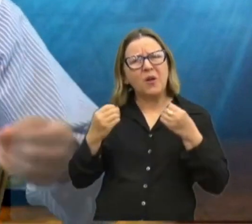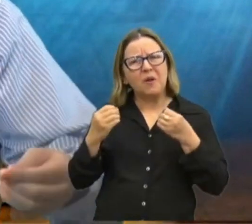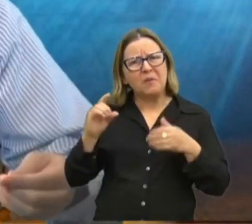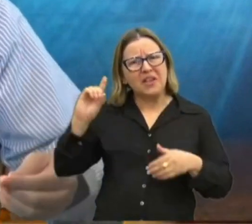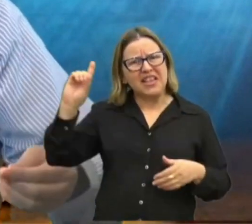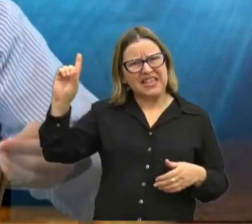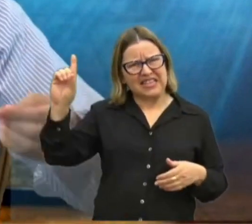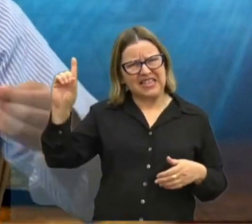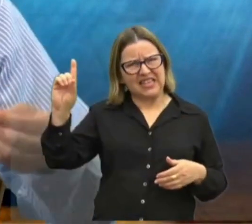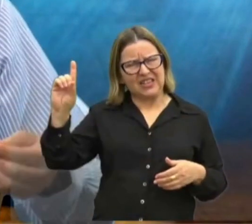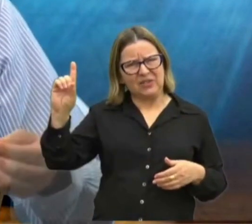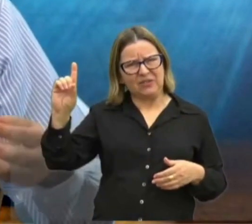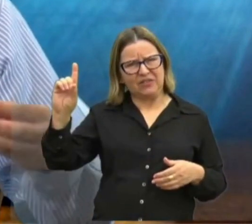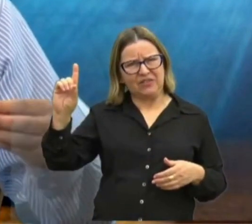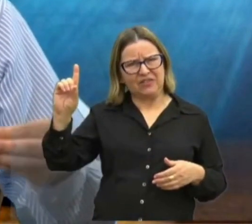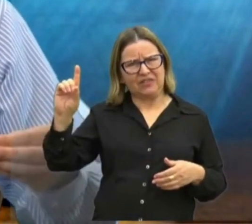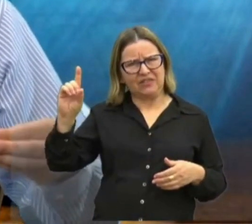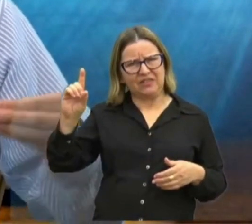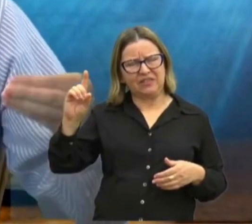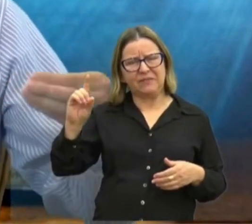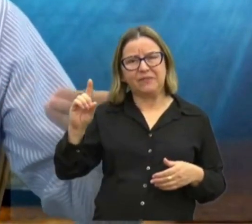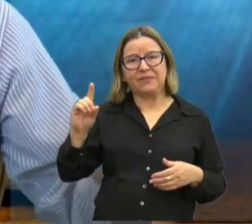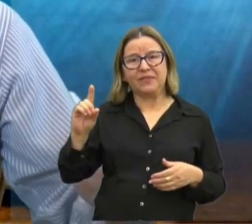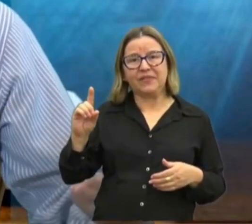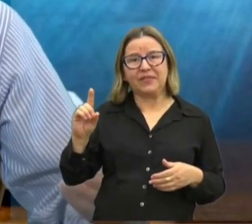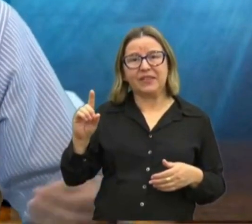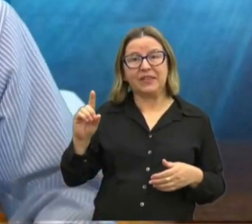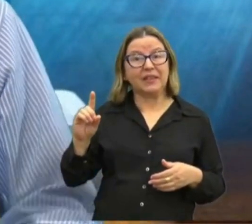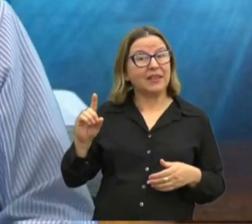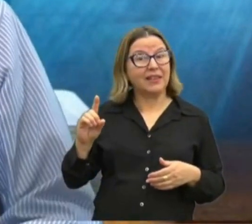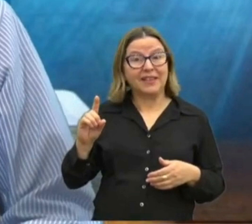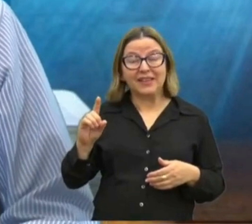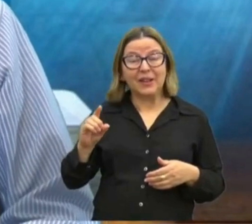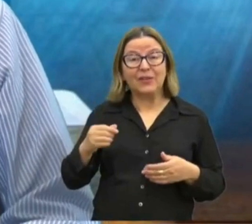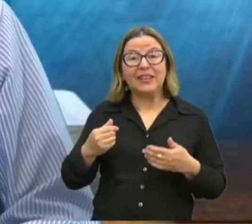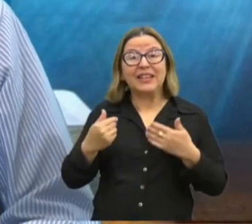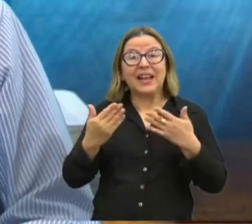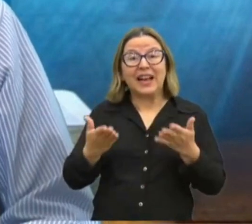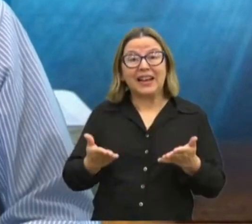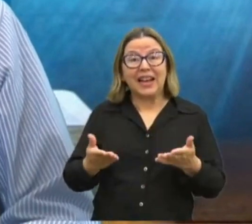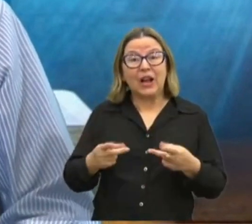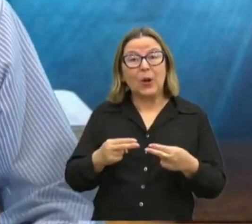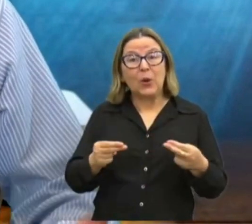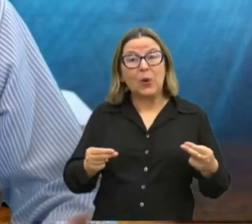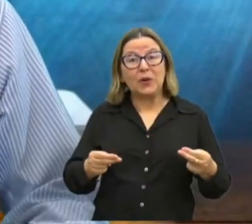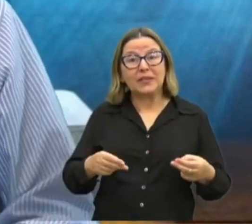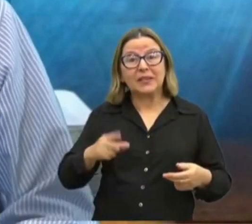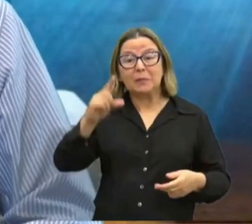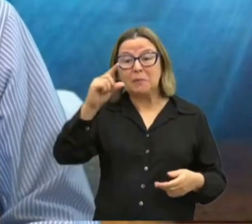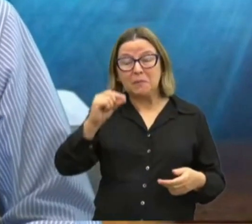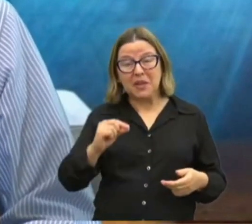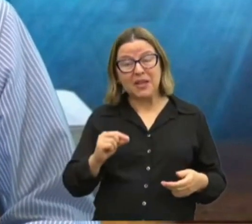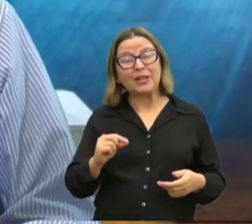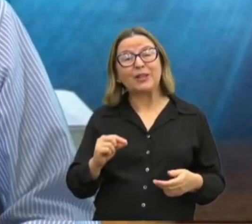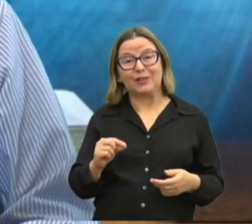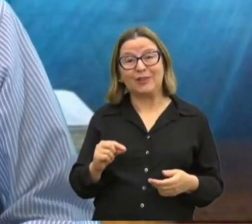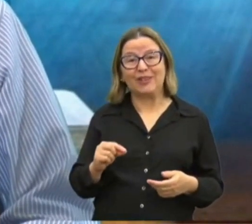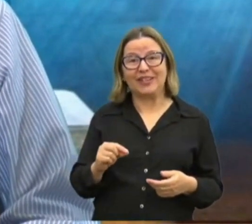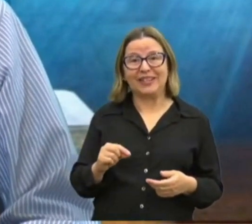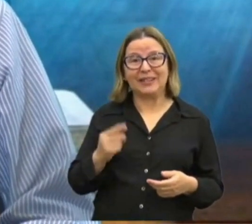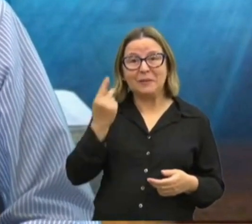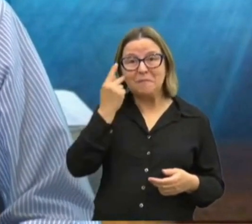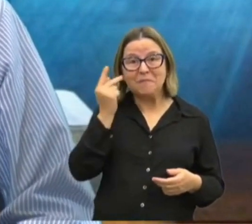a fazer ou nos dar algo menor do que isso? Essa é a reflexão que nós precisamos